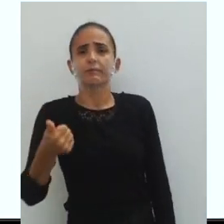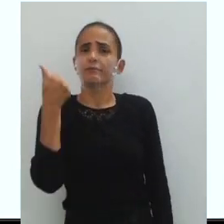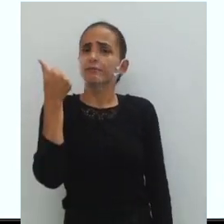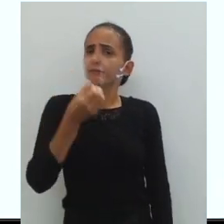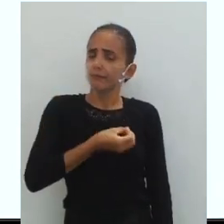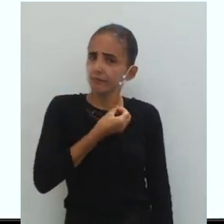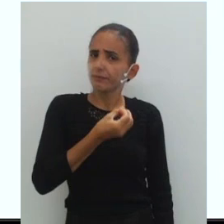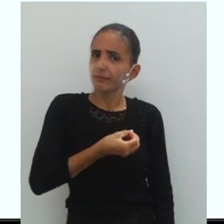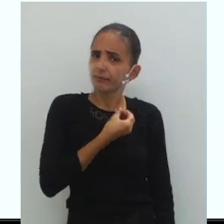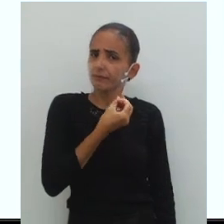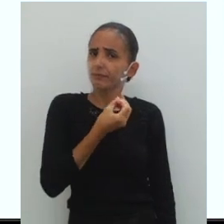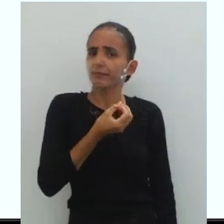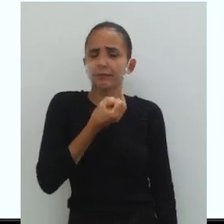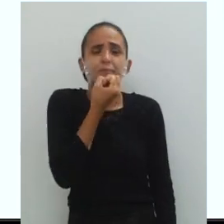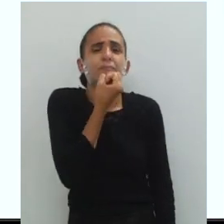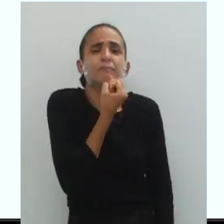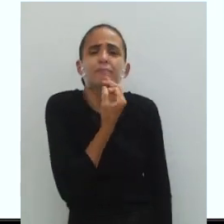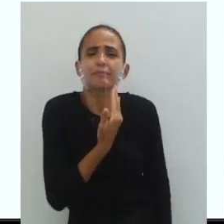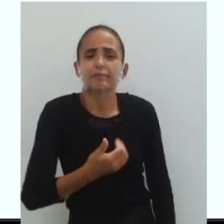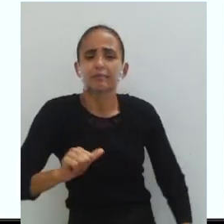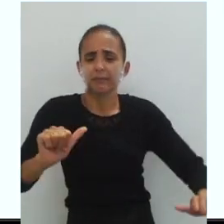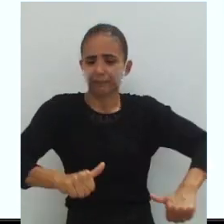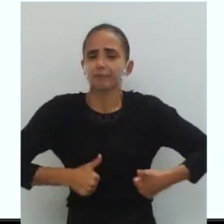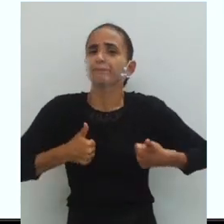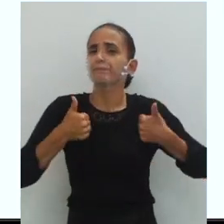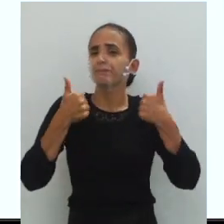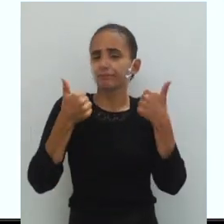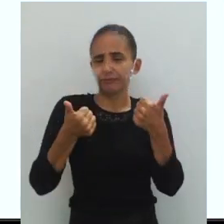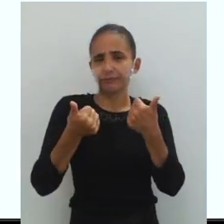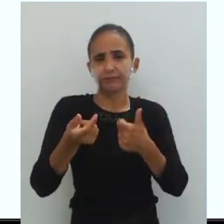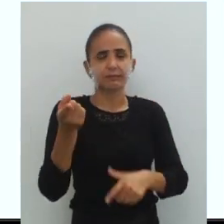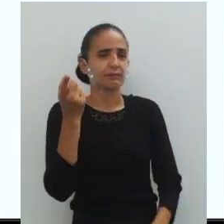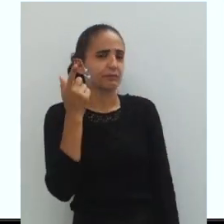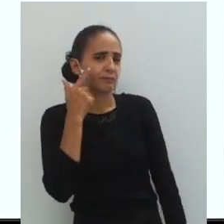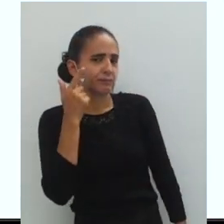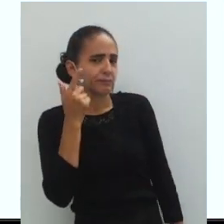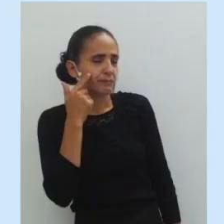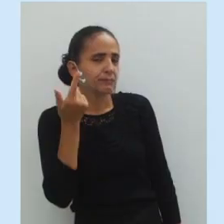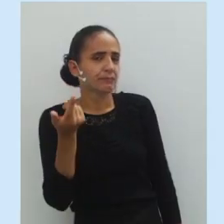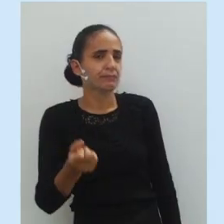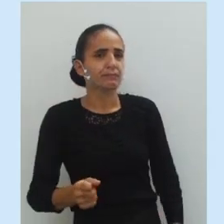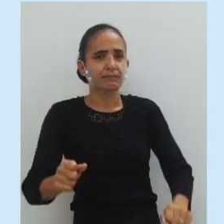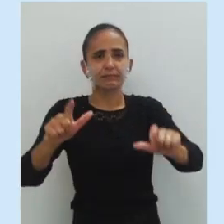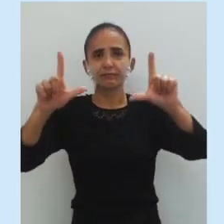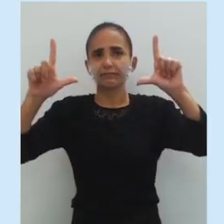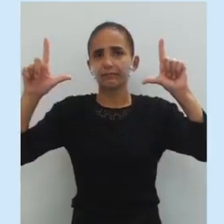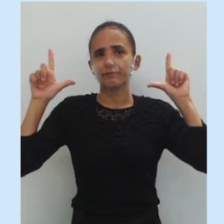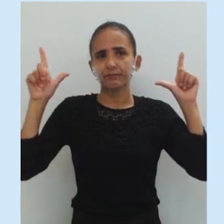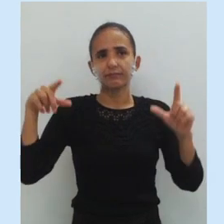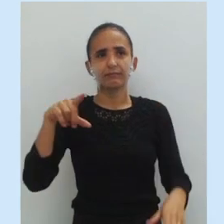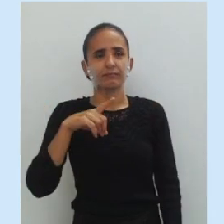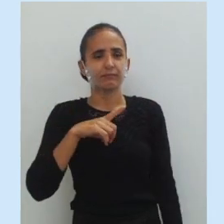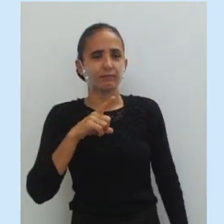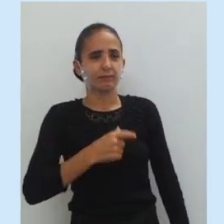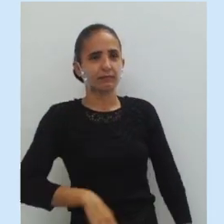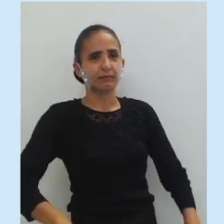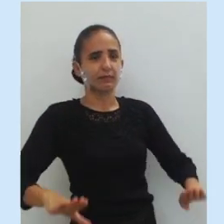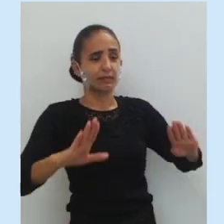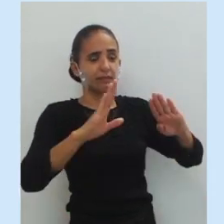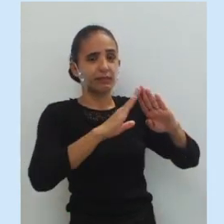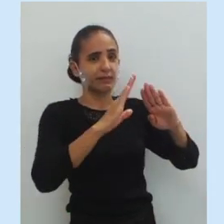onde a gente possa viver melhor. Então, observe aí na imagem. Na imagem eu tenho o que a gente chama